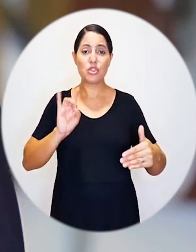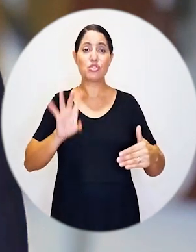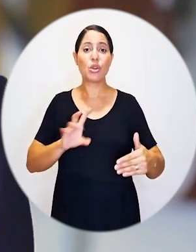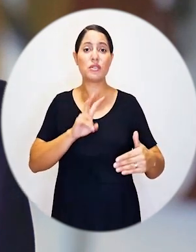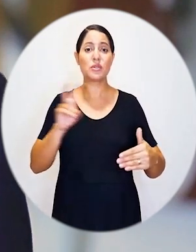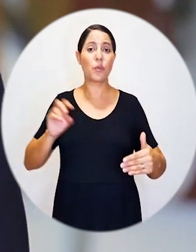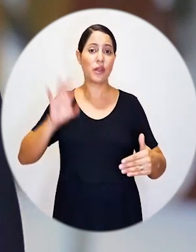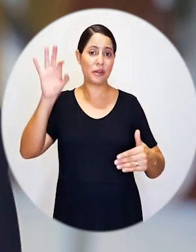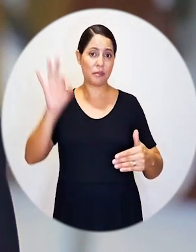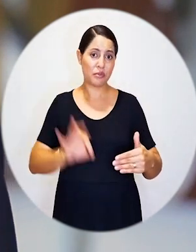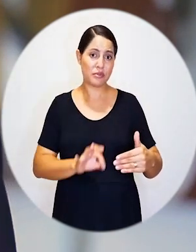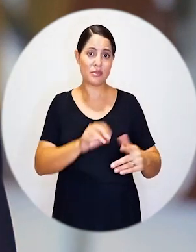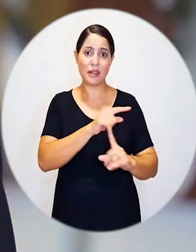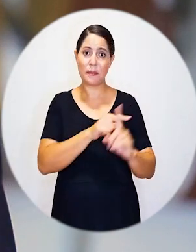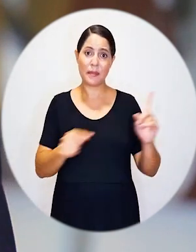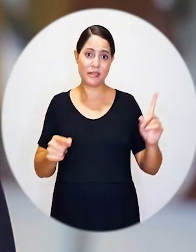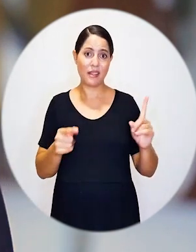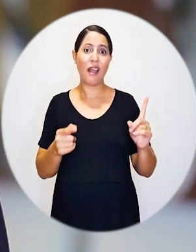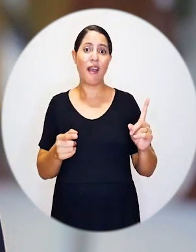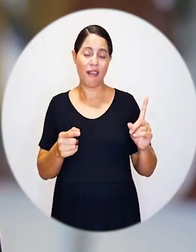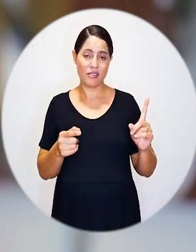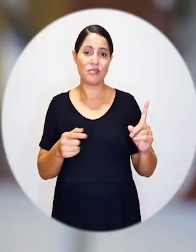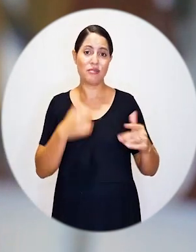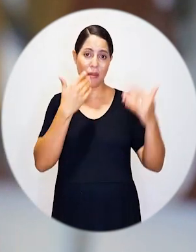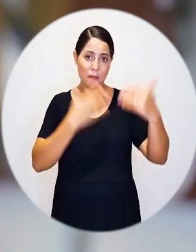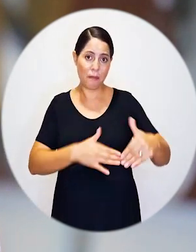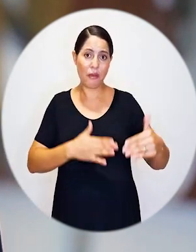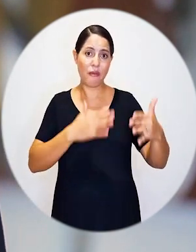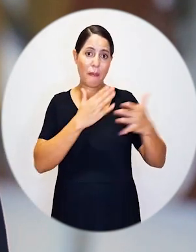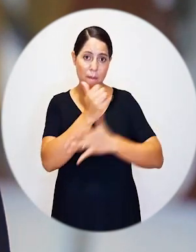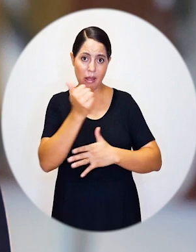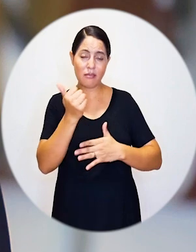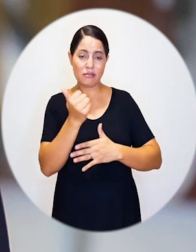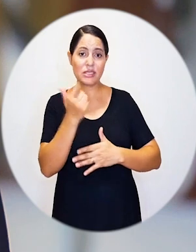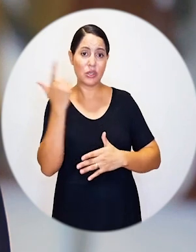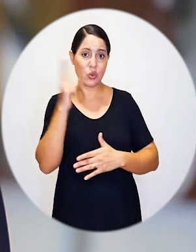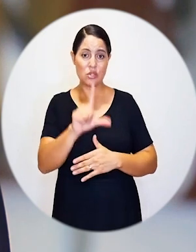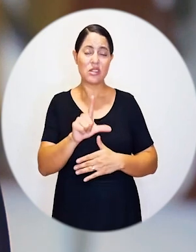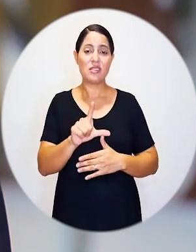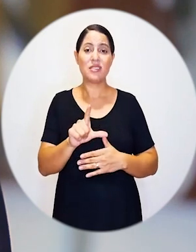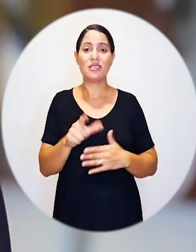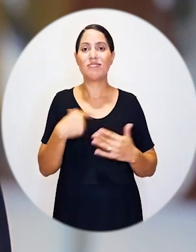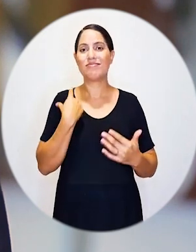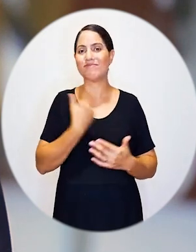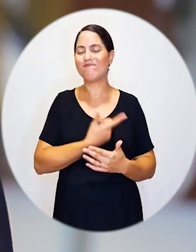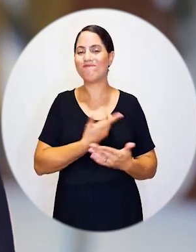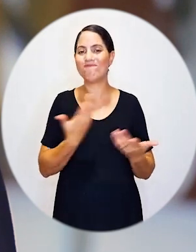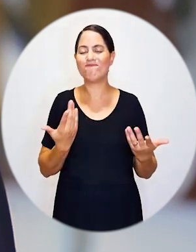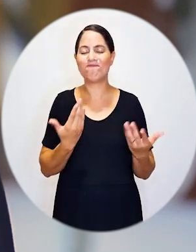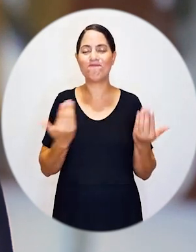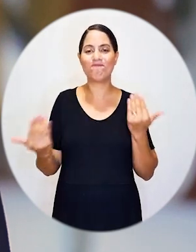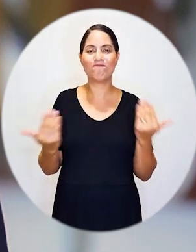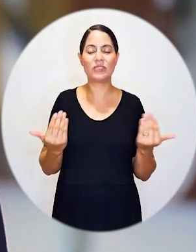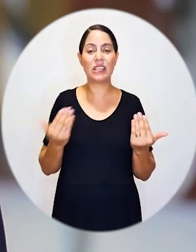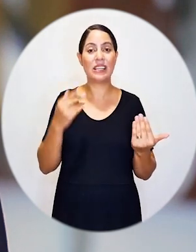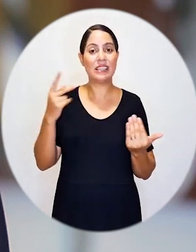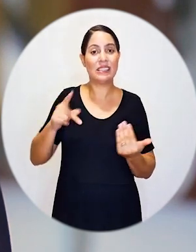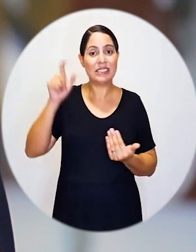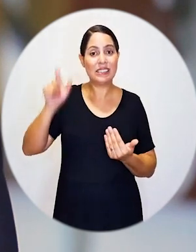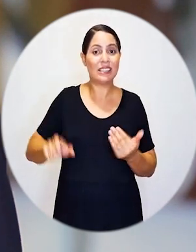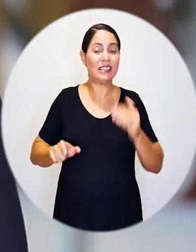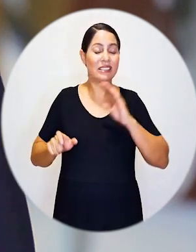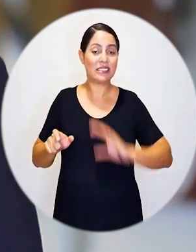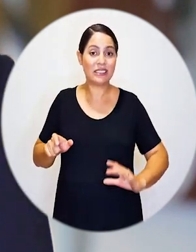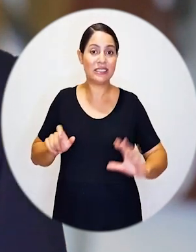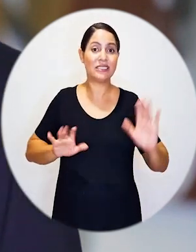de metade das questões da prova, ou seja, estamos diante de um resultado de avaliação